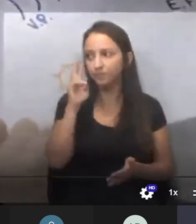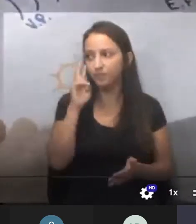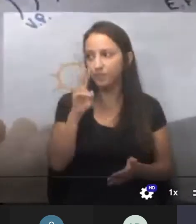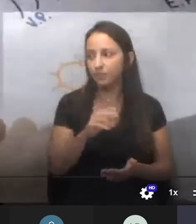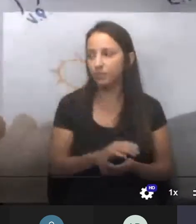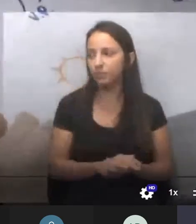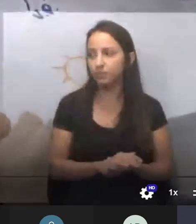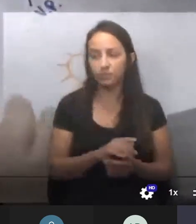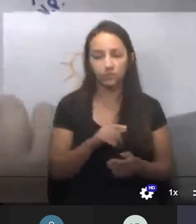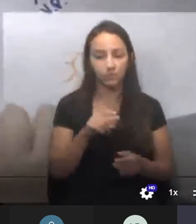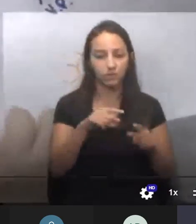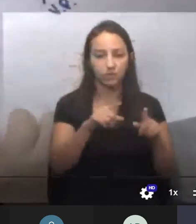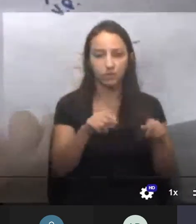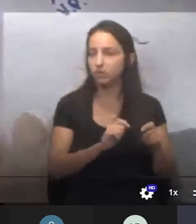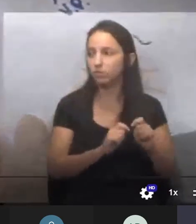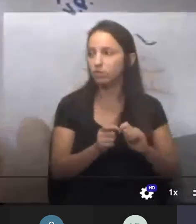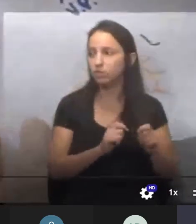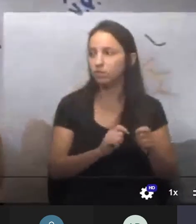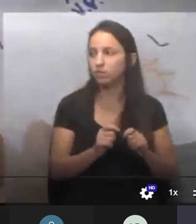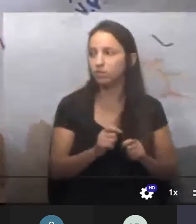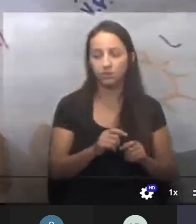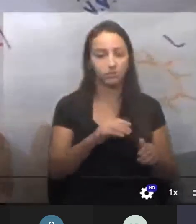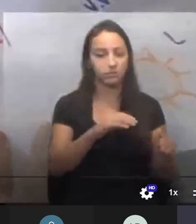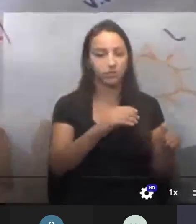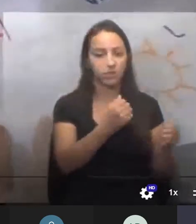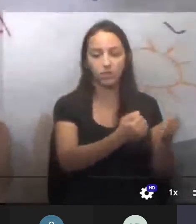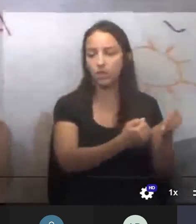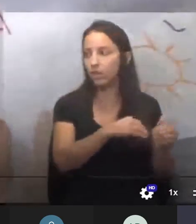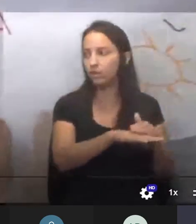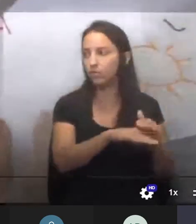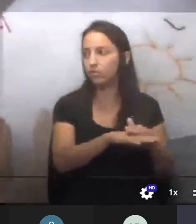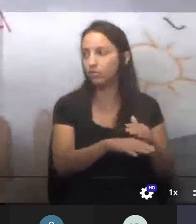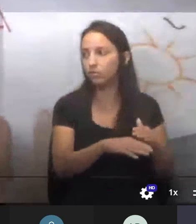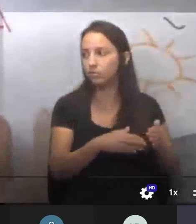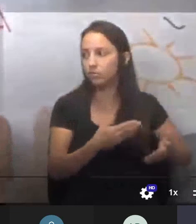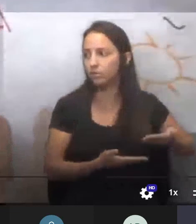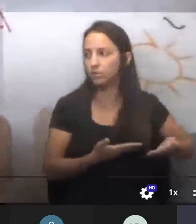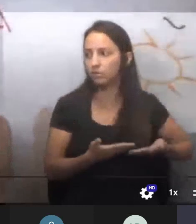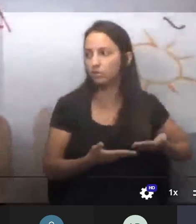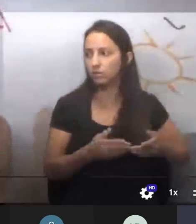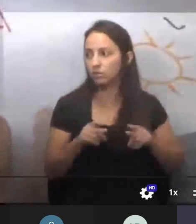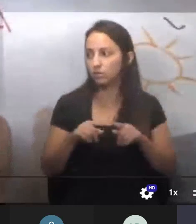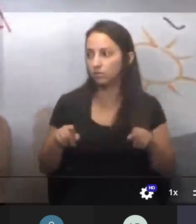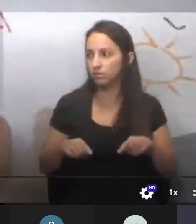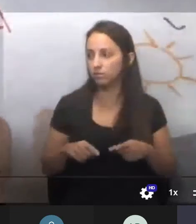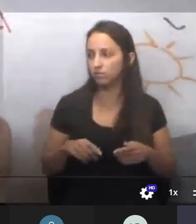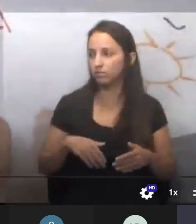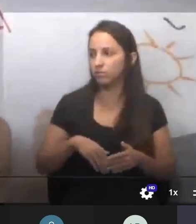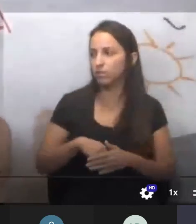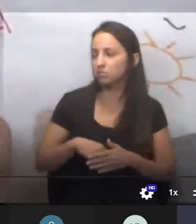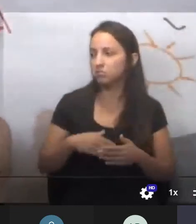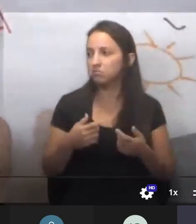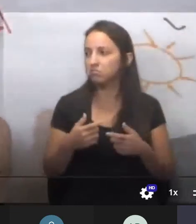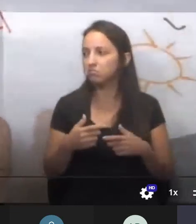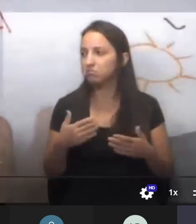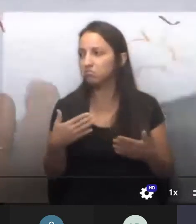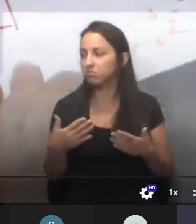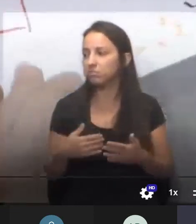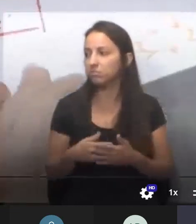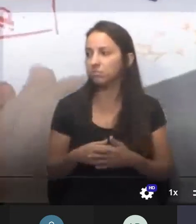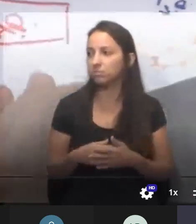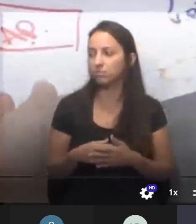lembra? Aqui era a administração, então estacionamento, serviços e o lazer aqui coberto. E o setor